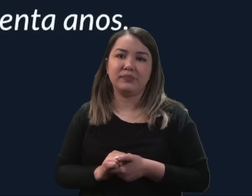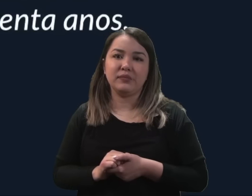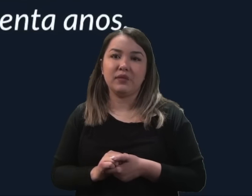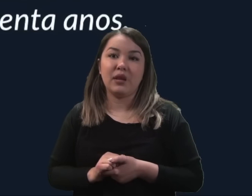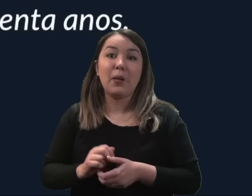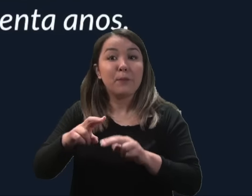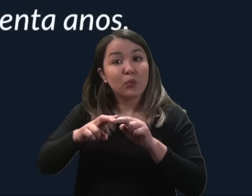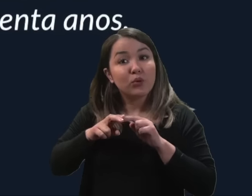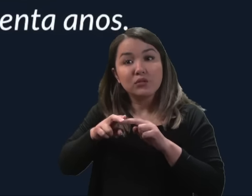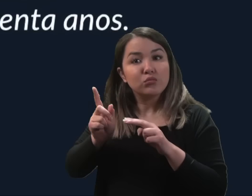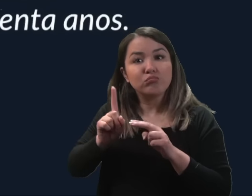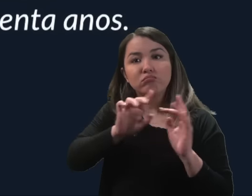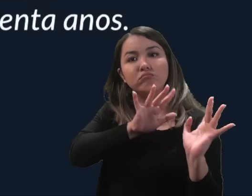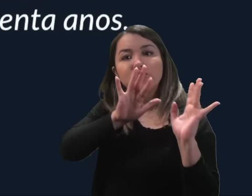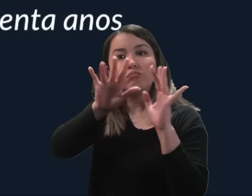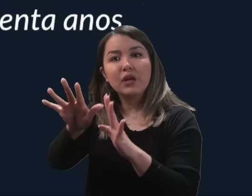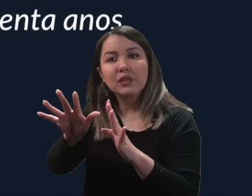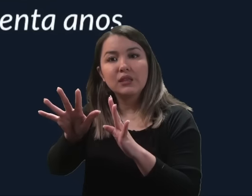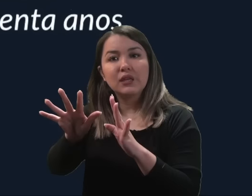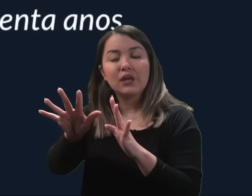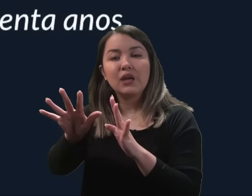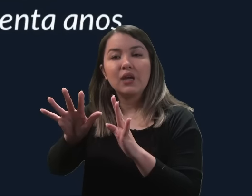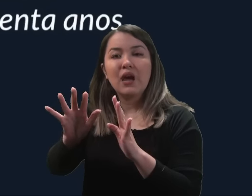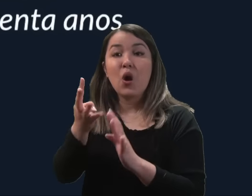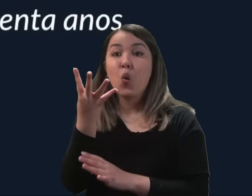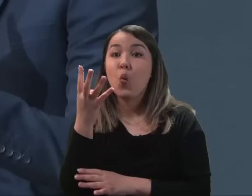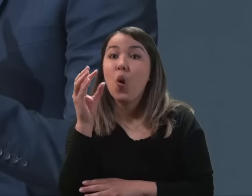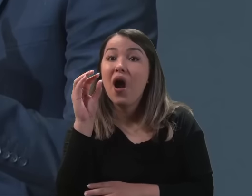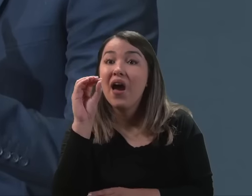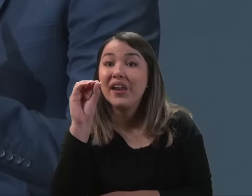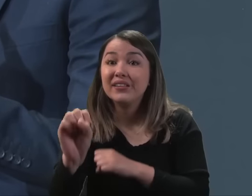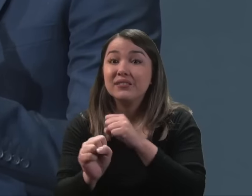terra prometida por 40 anos